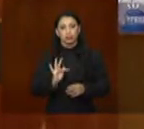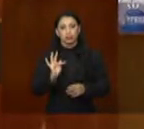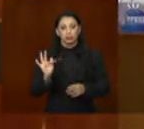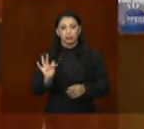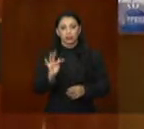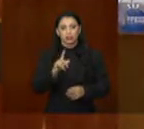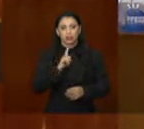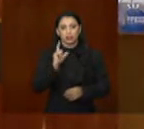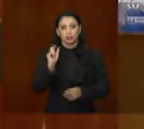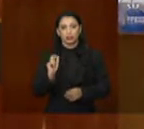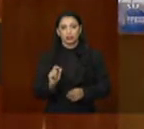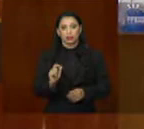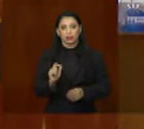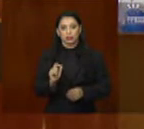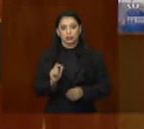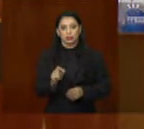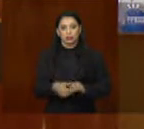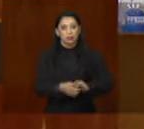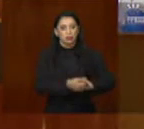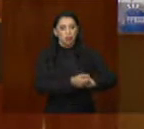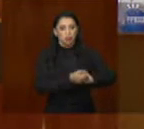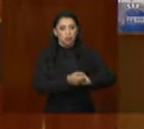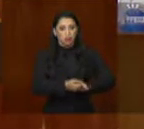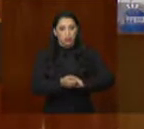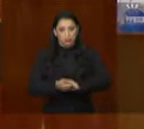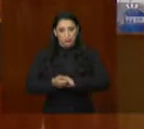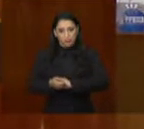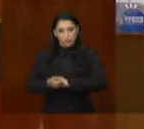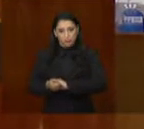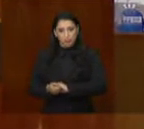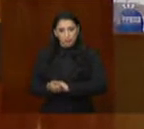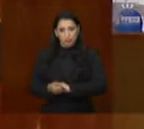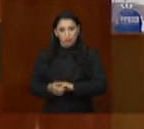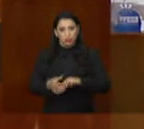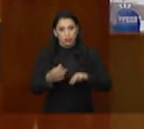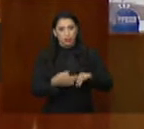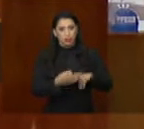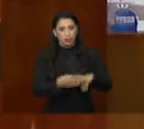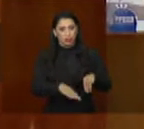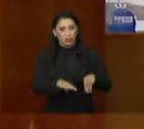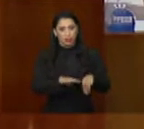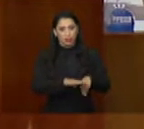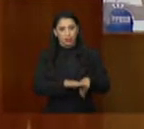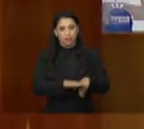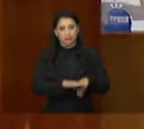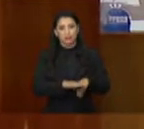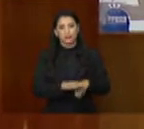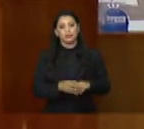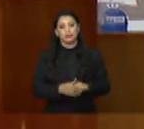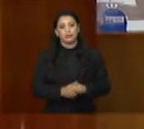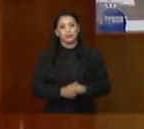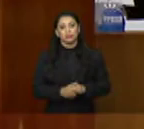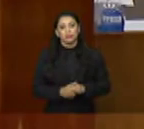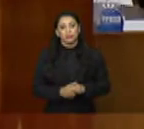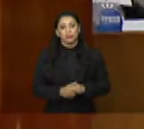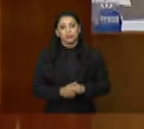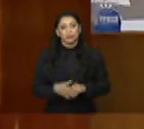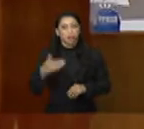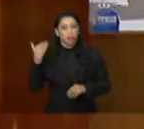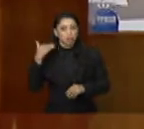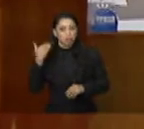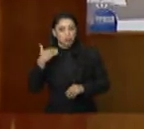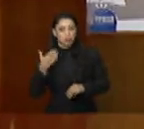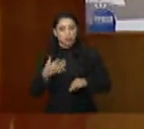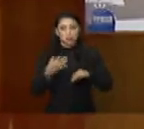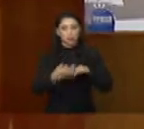Federal cumprimentando os eminentes pares senhora ministra Cármen Lúcia senhores